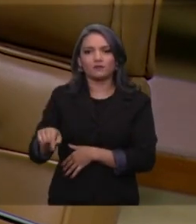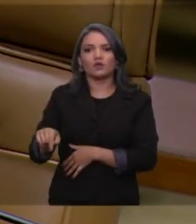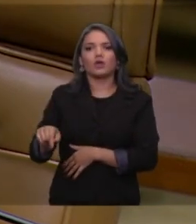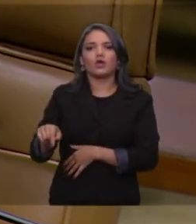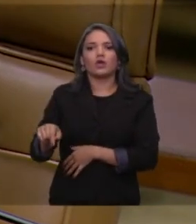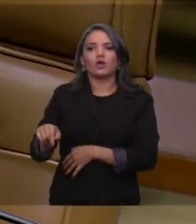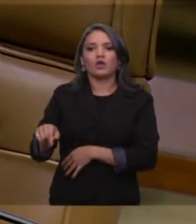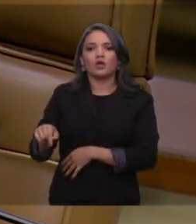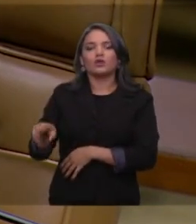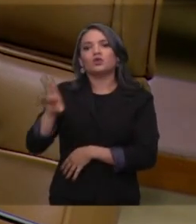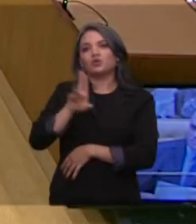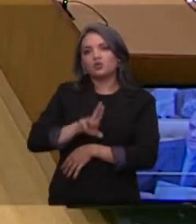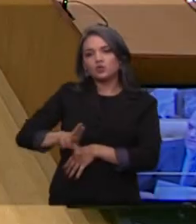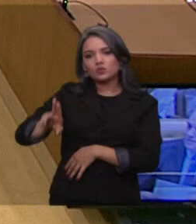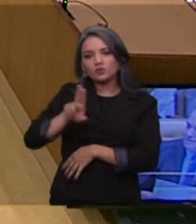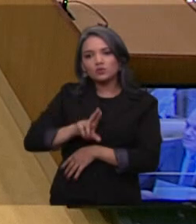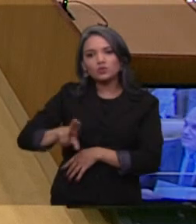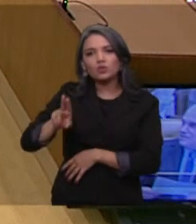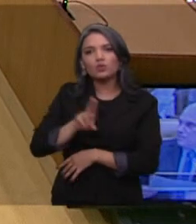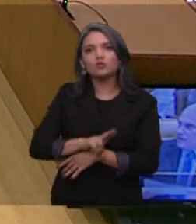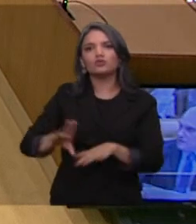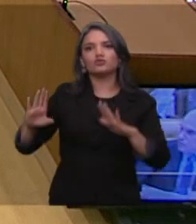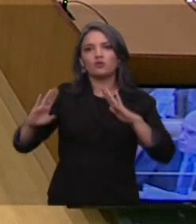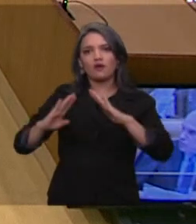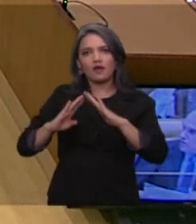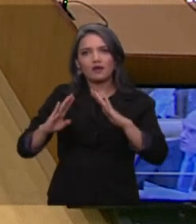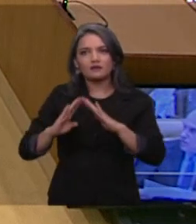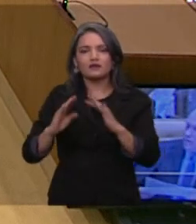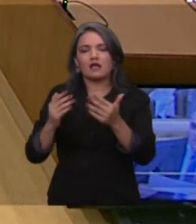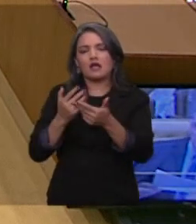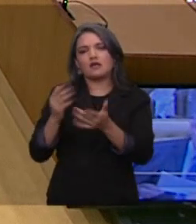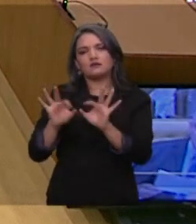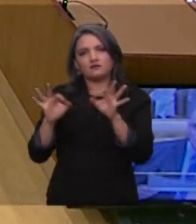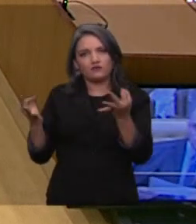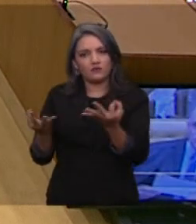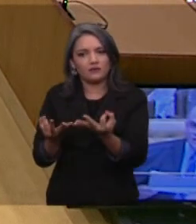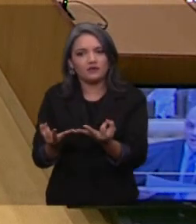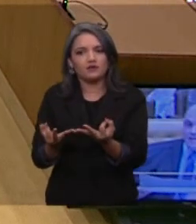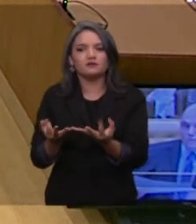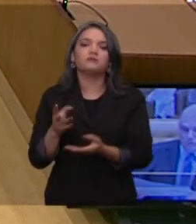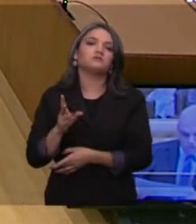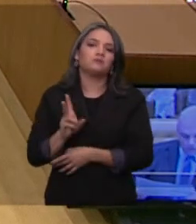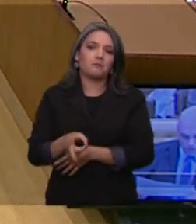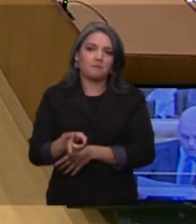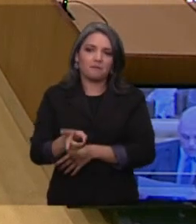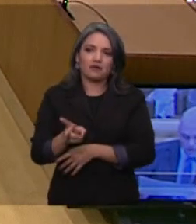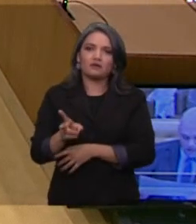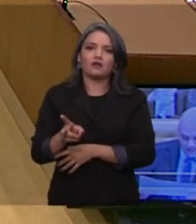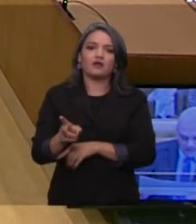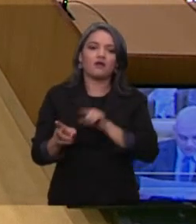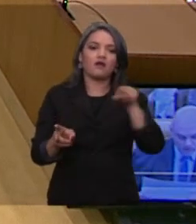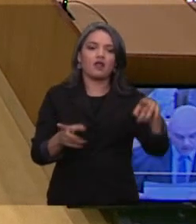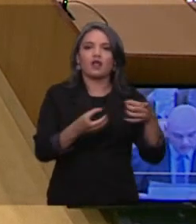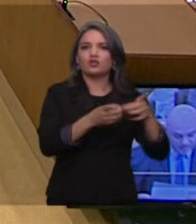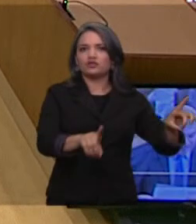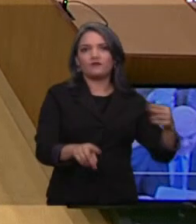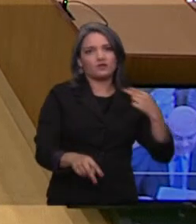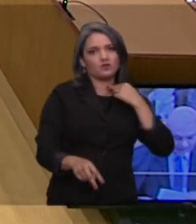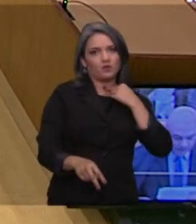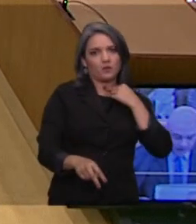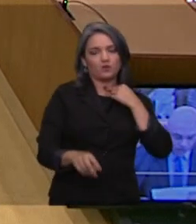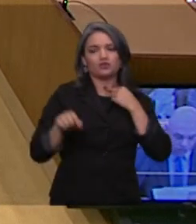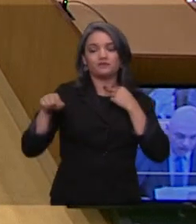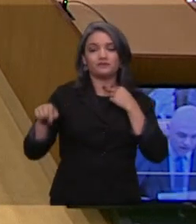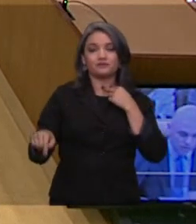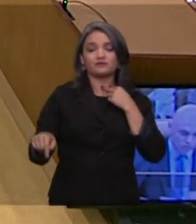especial urbano familiar, na separação judicial permanece a possibilidade, no divórcio é não,